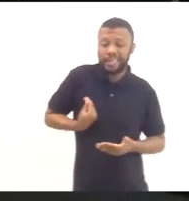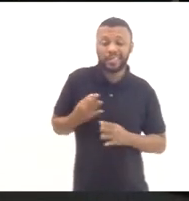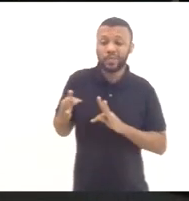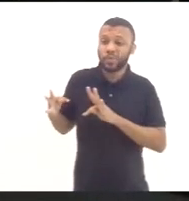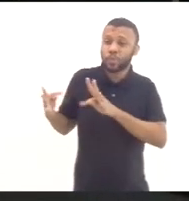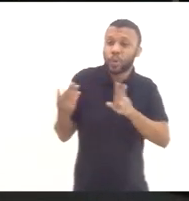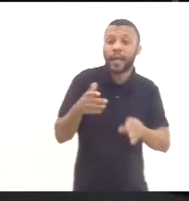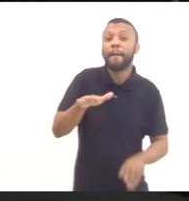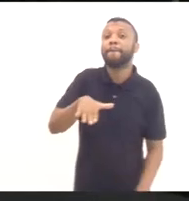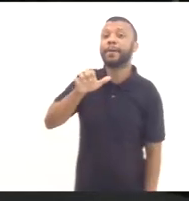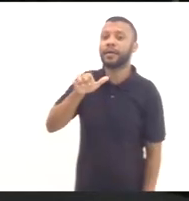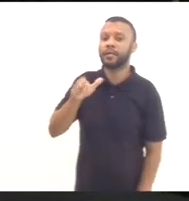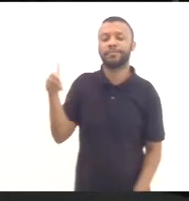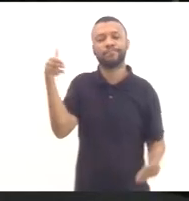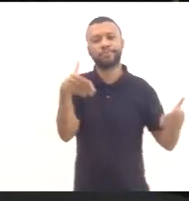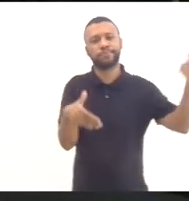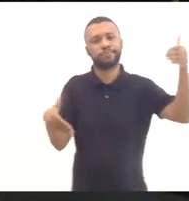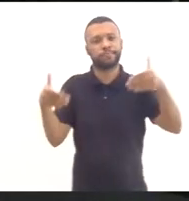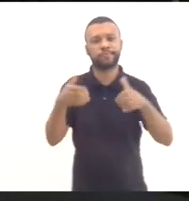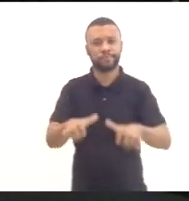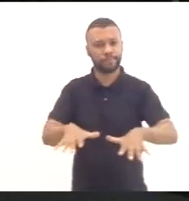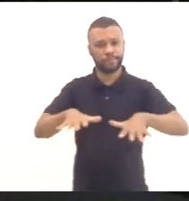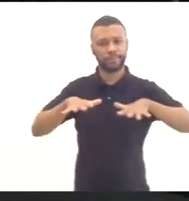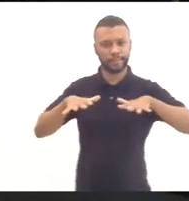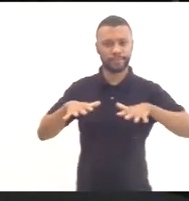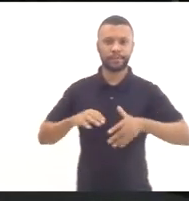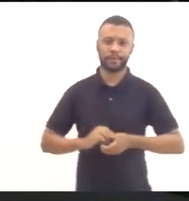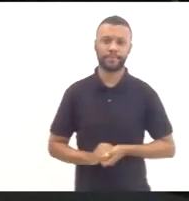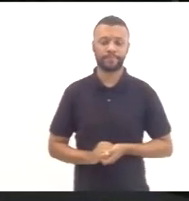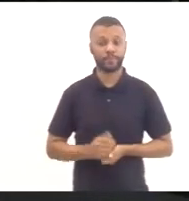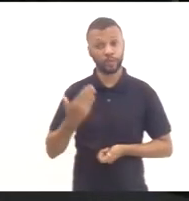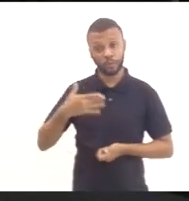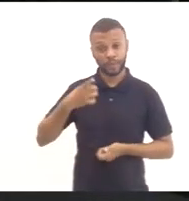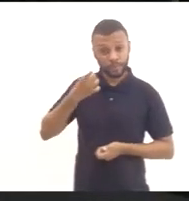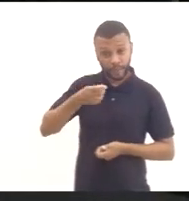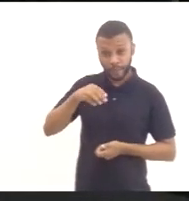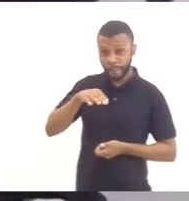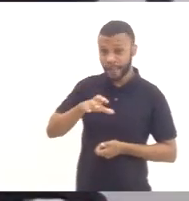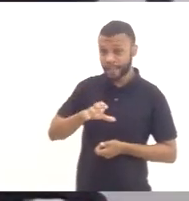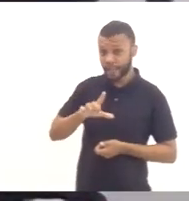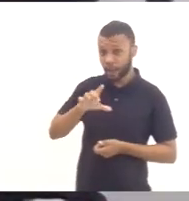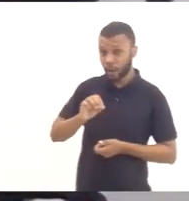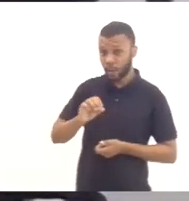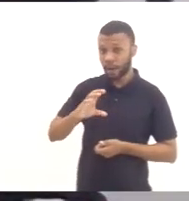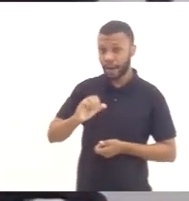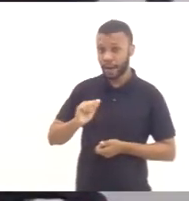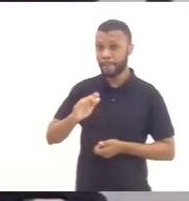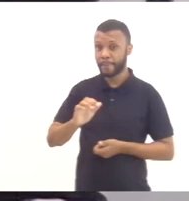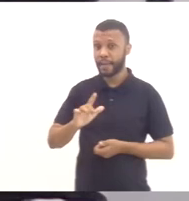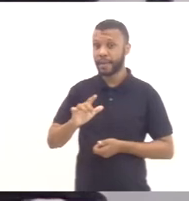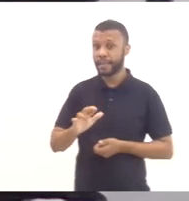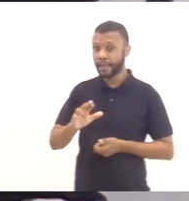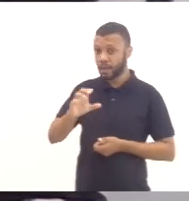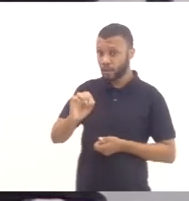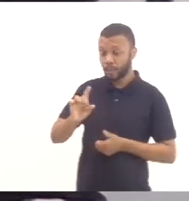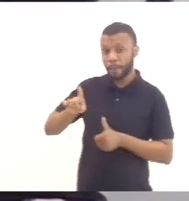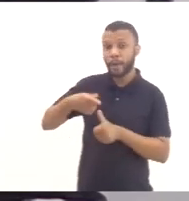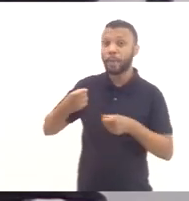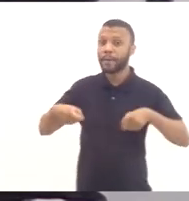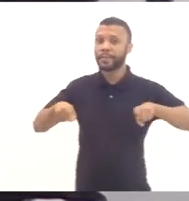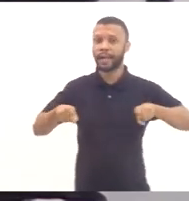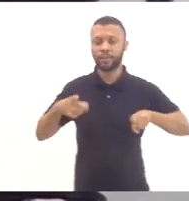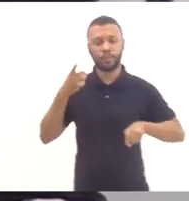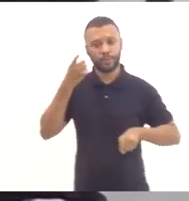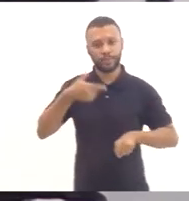mães que aqui vierem é eu sou Deputado Marcelo cabeleireiro tô no meu primeiro mandato como